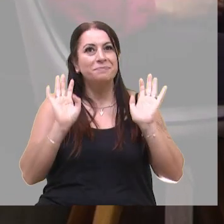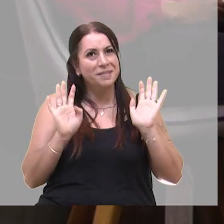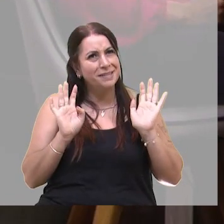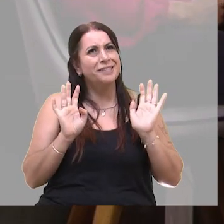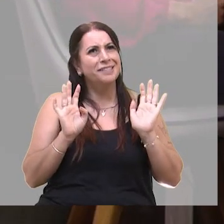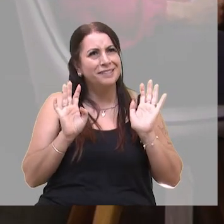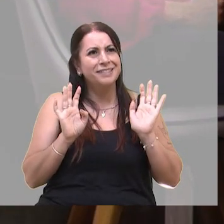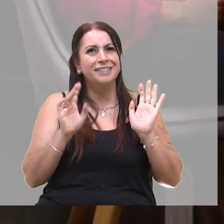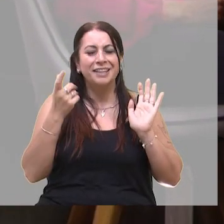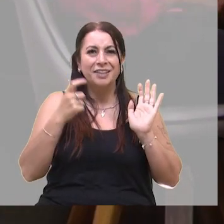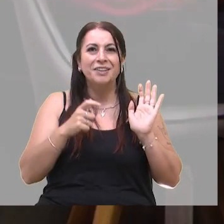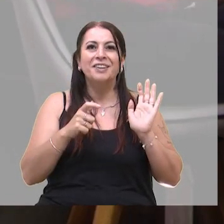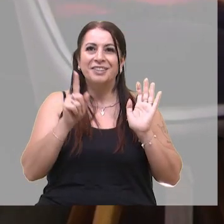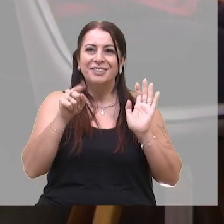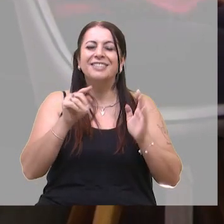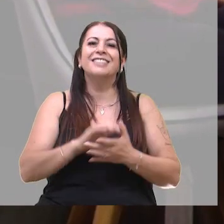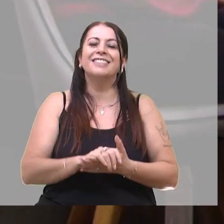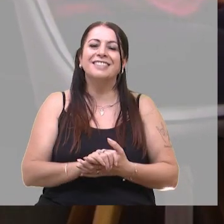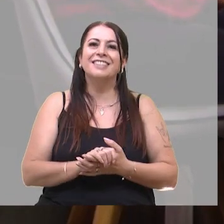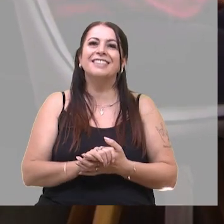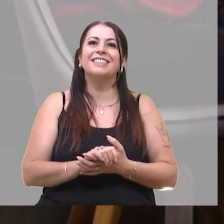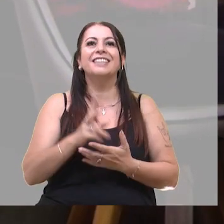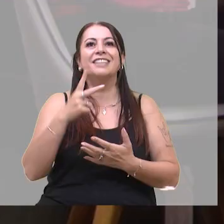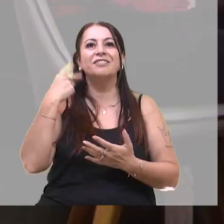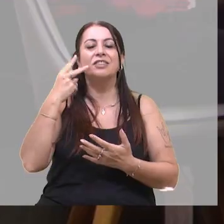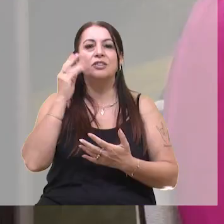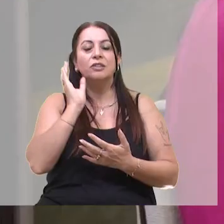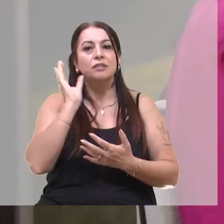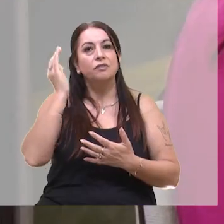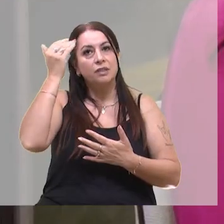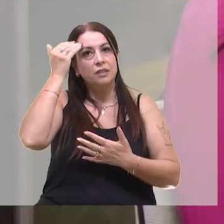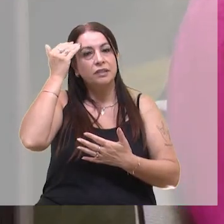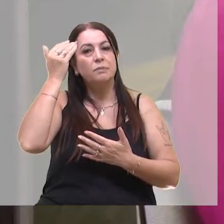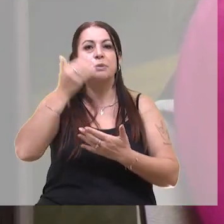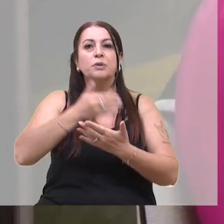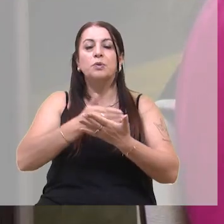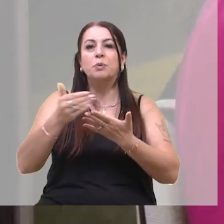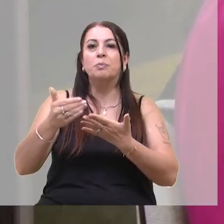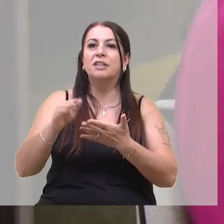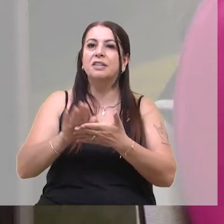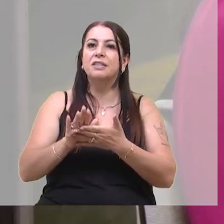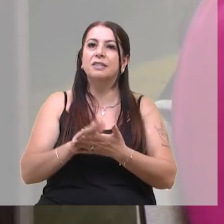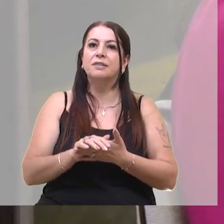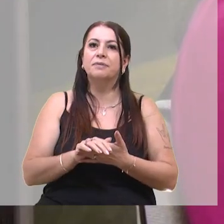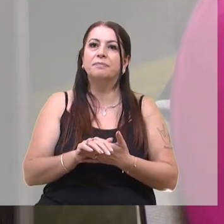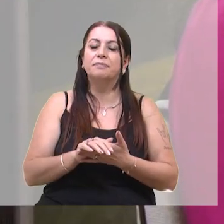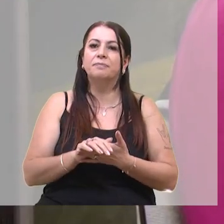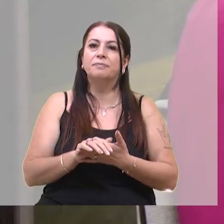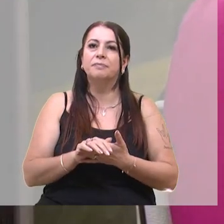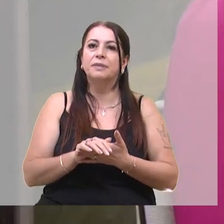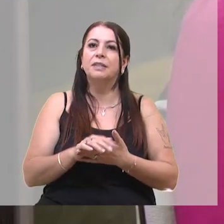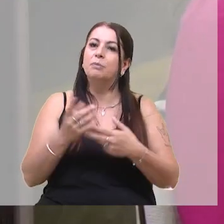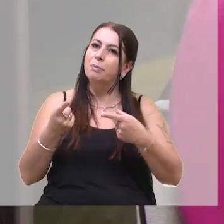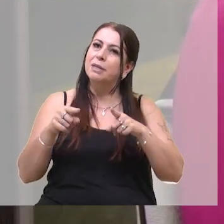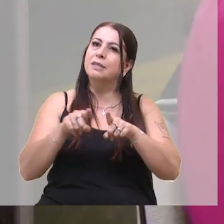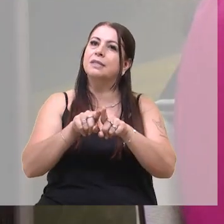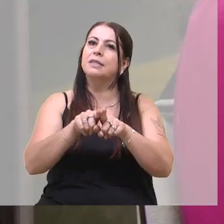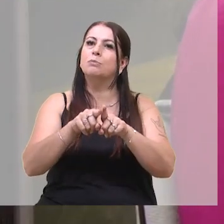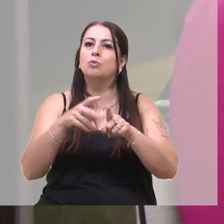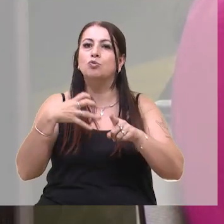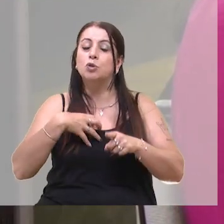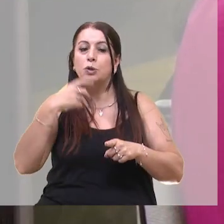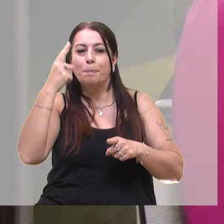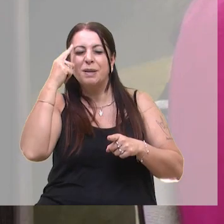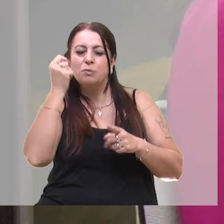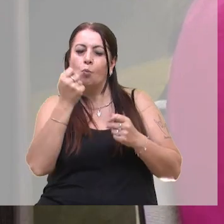disso, mas acho ótimo que seja. E o vereador Felipe, desde o início, assim, nós temos uma parceria, uma forma de